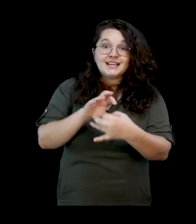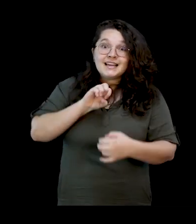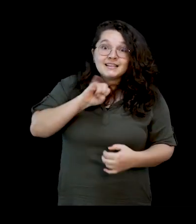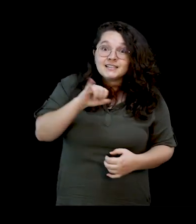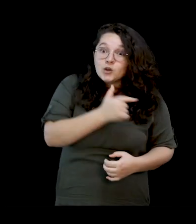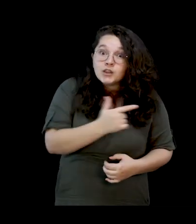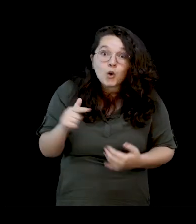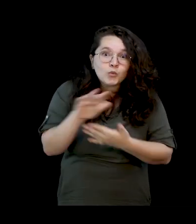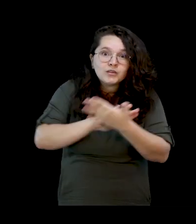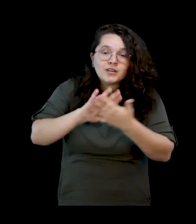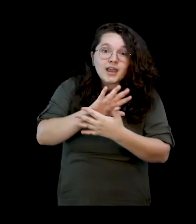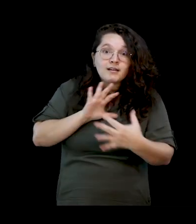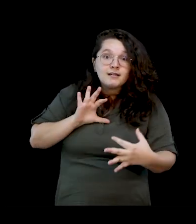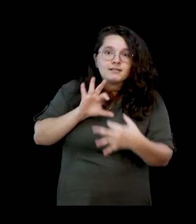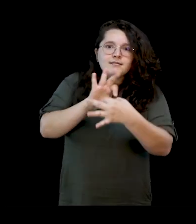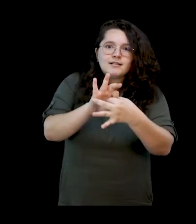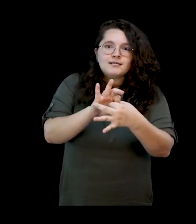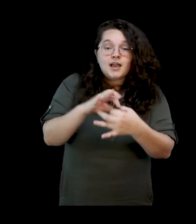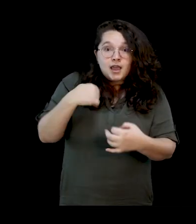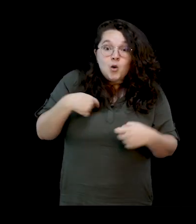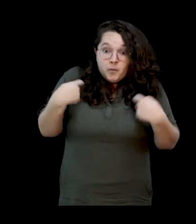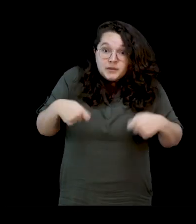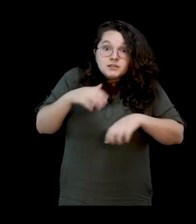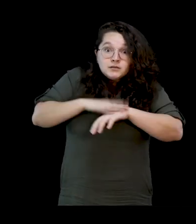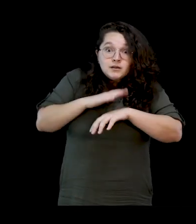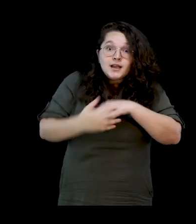de criar as condições para que as pessoas se